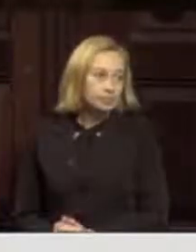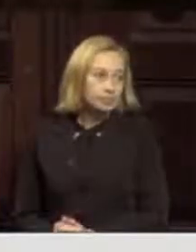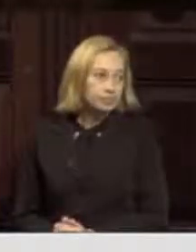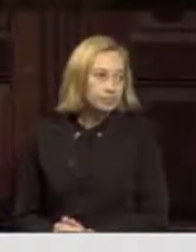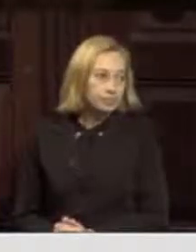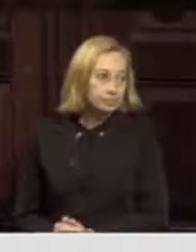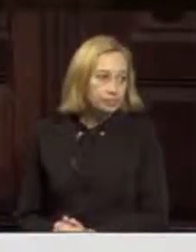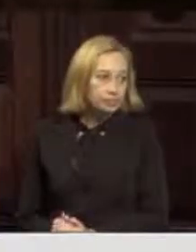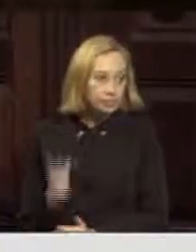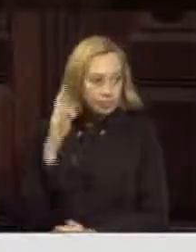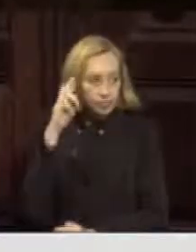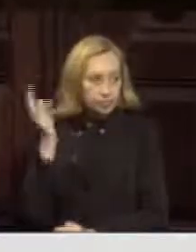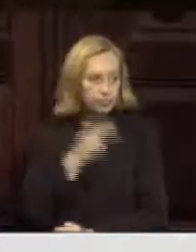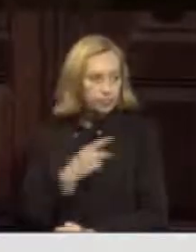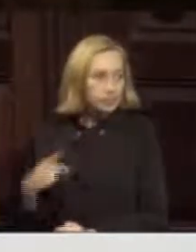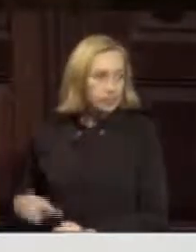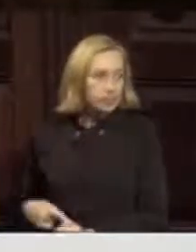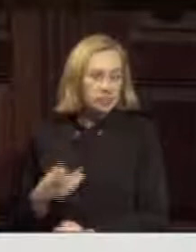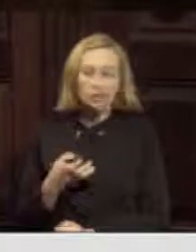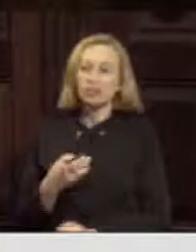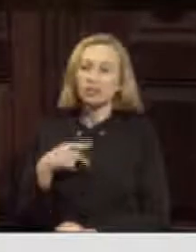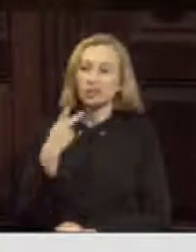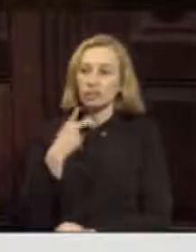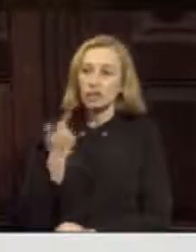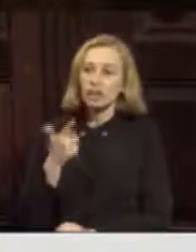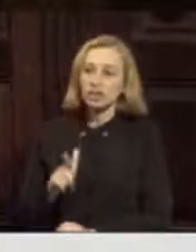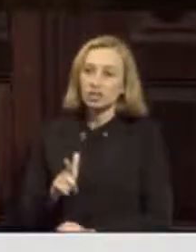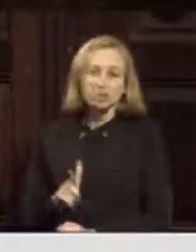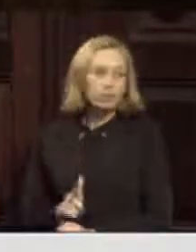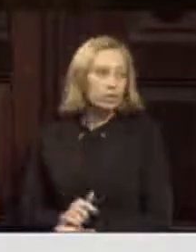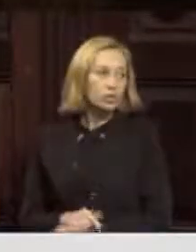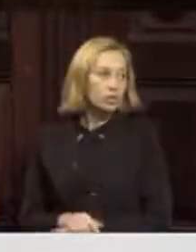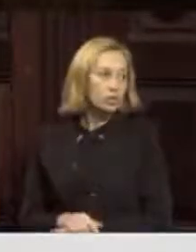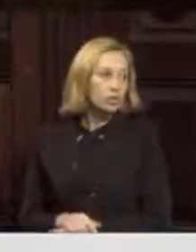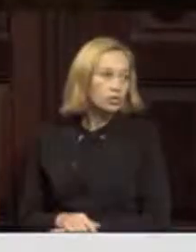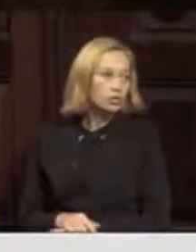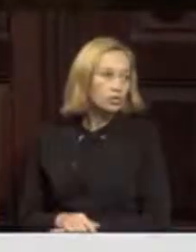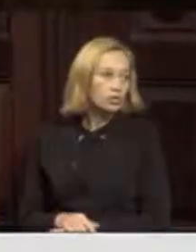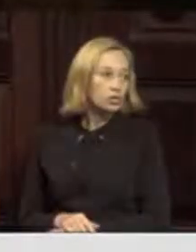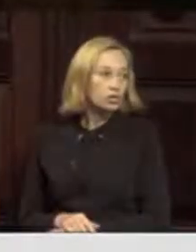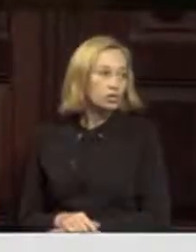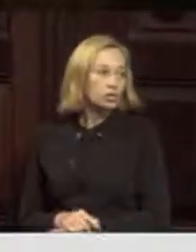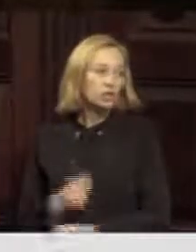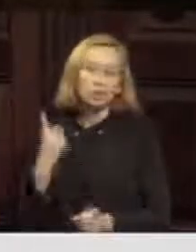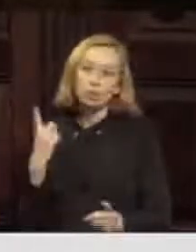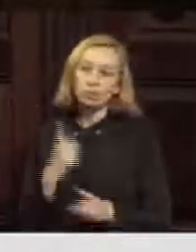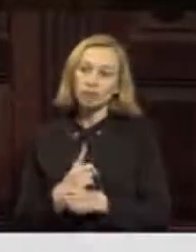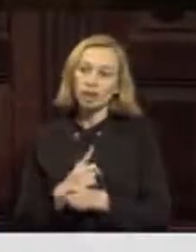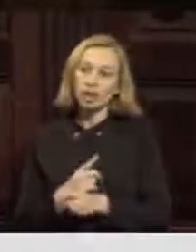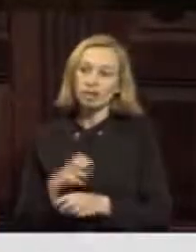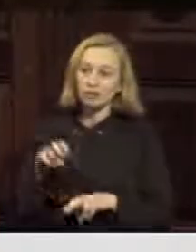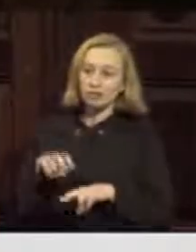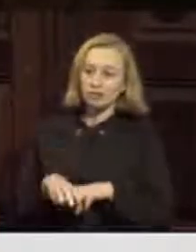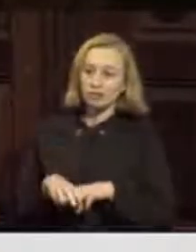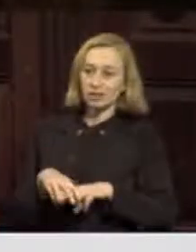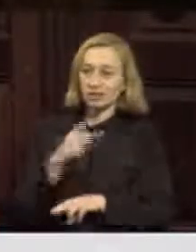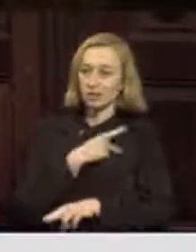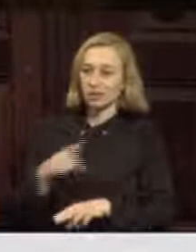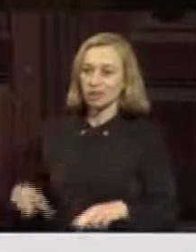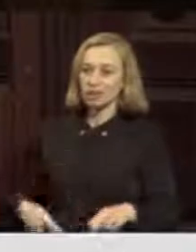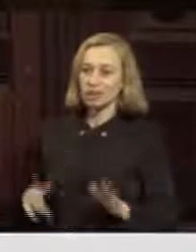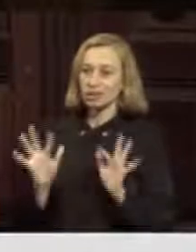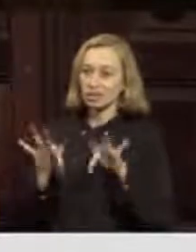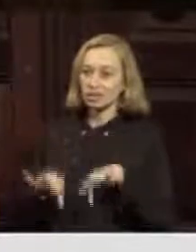presidente, primeiro, registrar mais uma vez a satisfação de reencontrá-lo na presidência do expediente